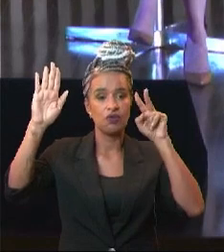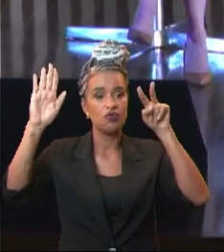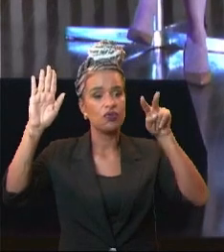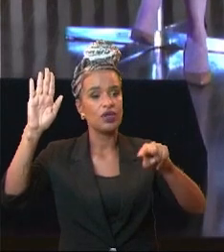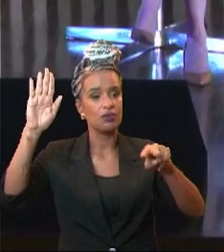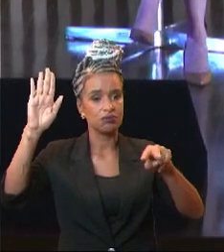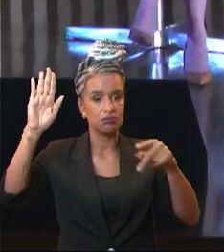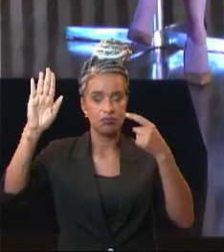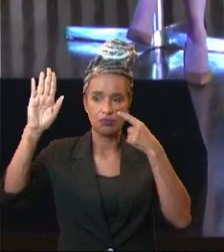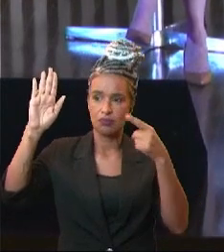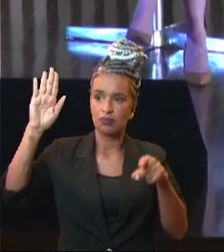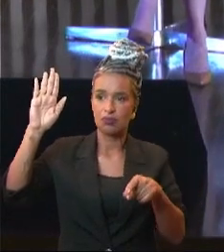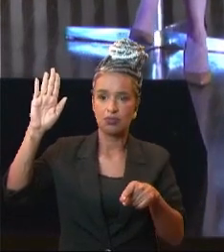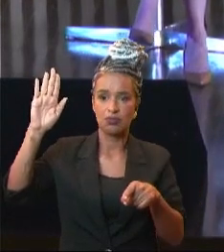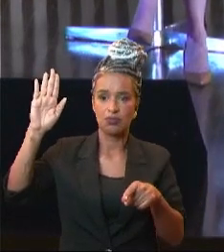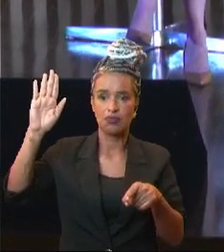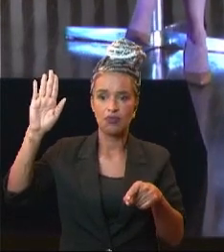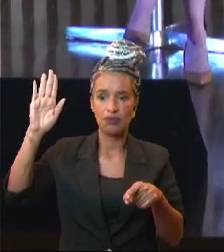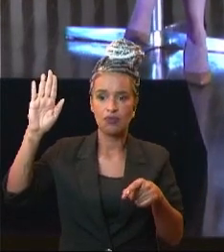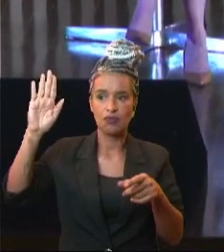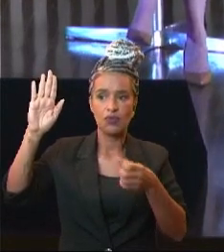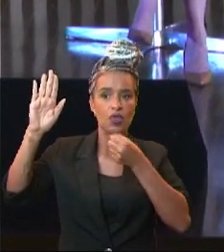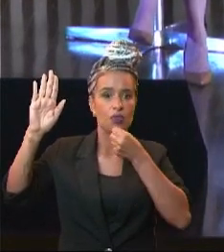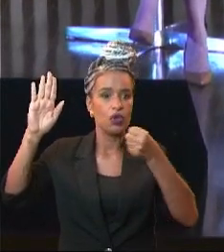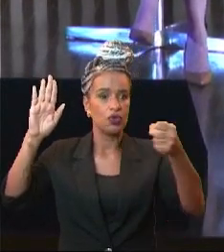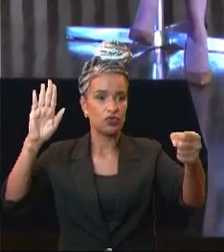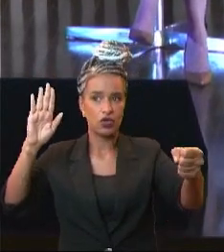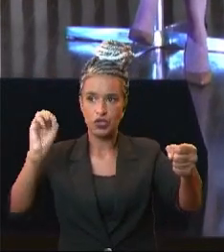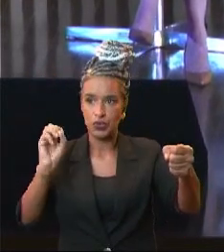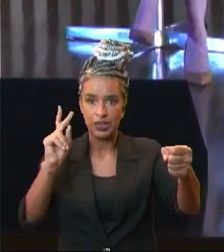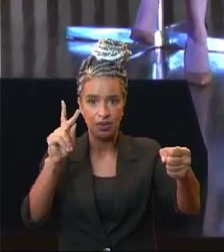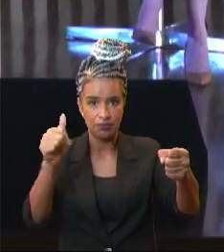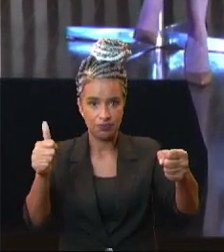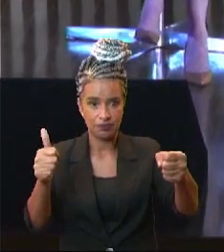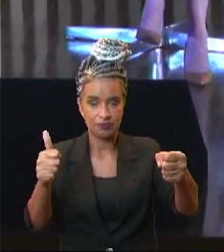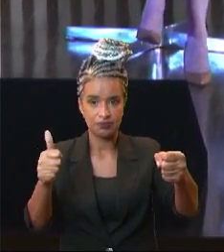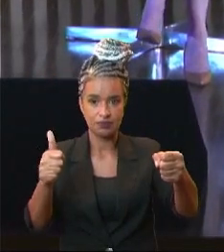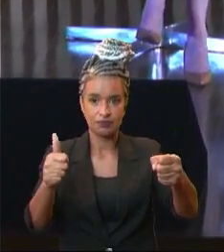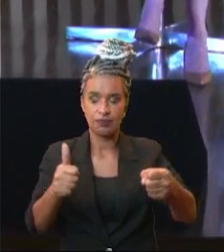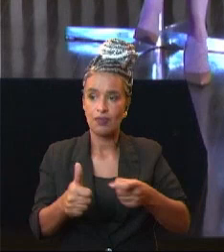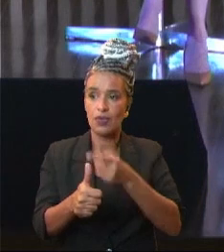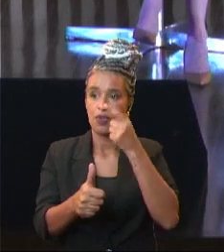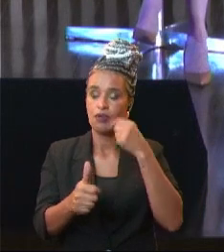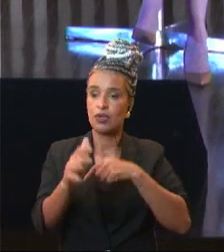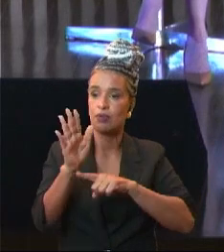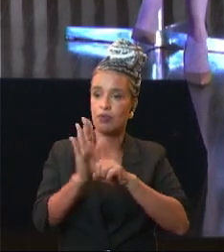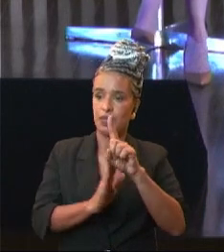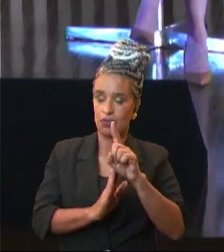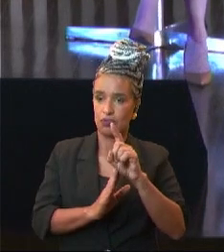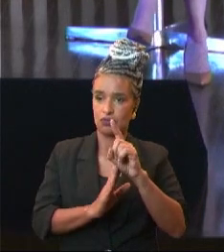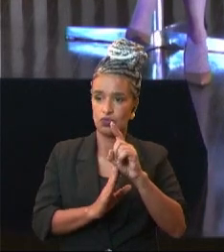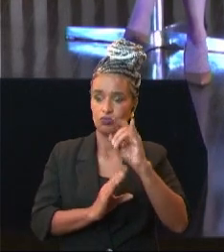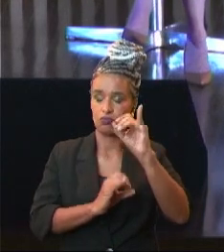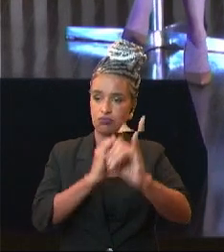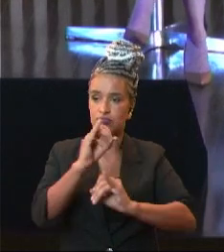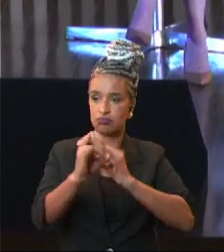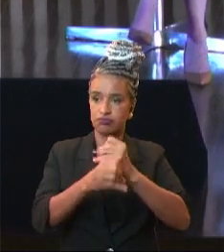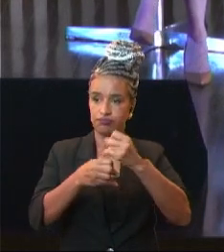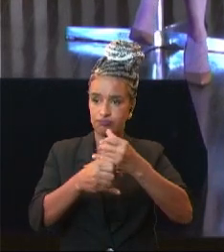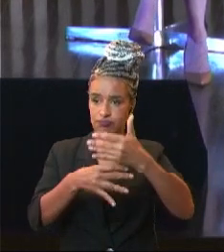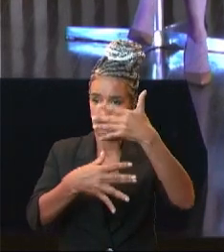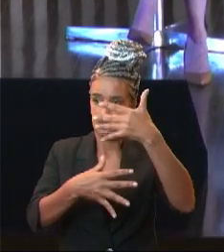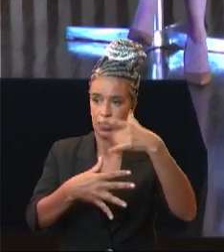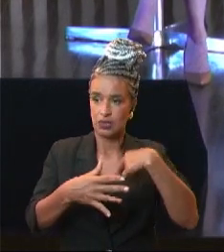daqui. Tem uma, e aí você entrega o microfone, correto? Tá. Primeiro vou fazer a pergunta que veio online, então, para a senhora